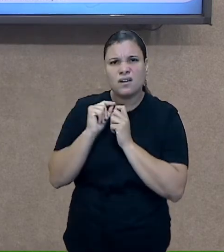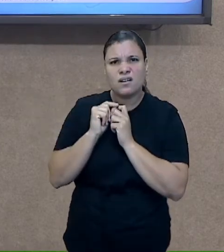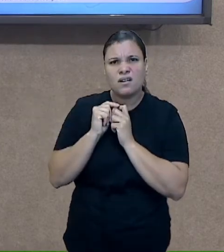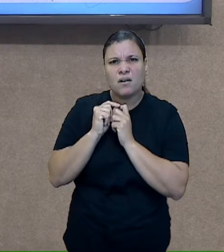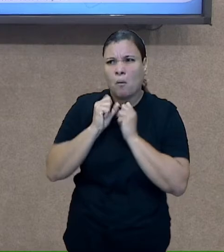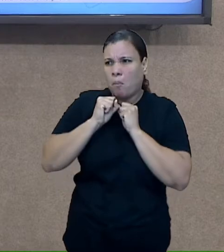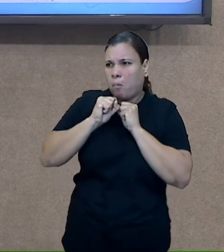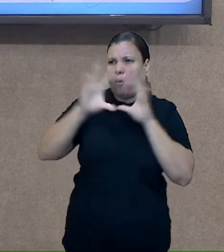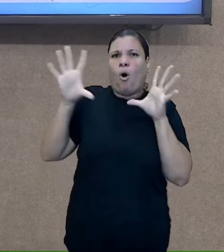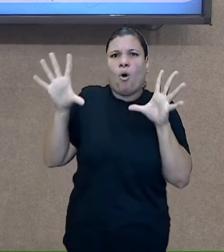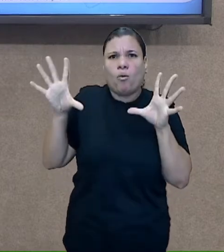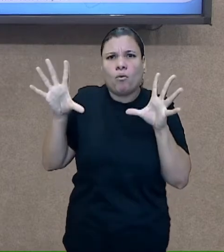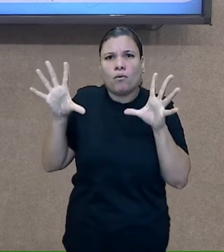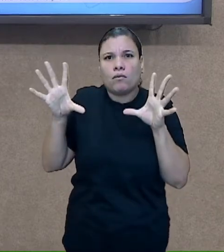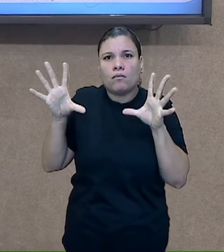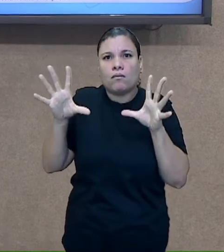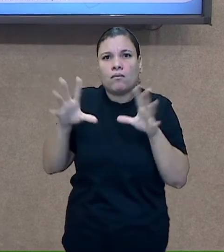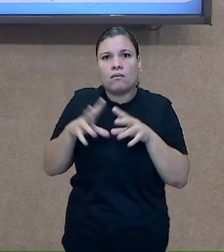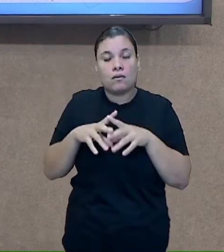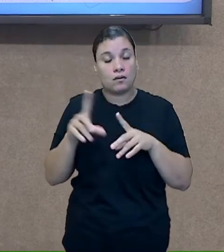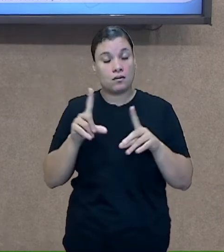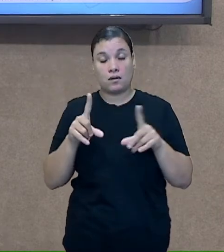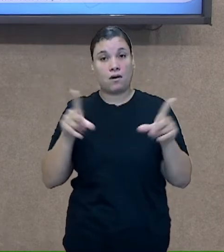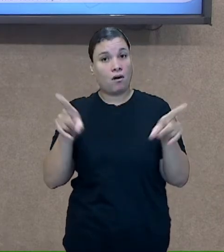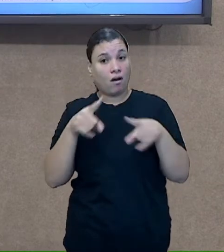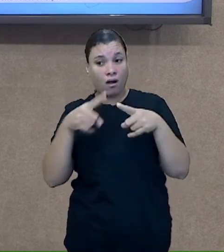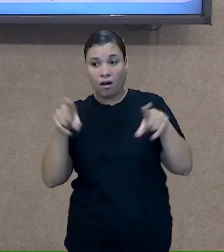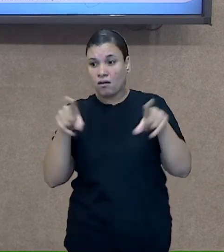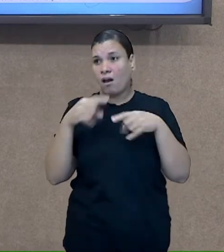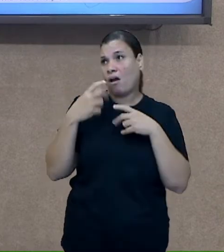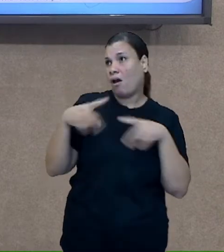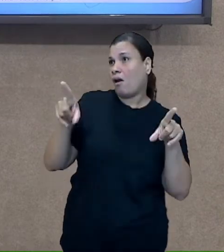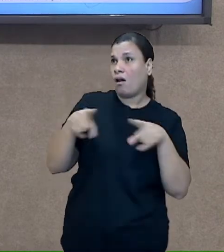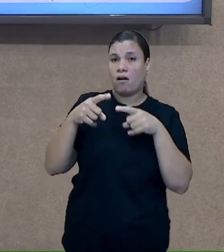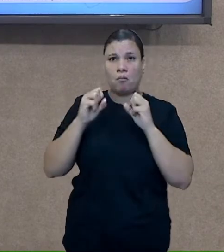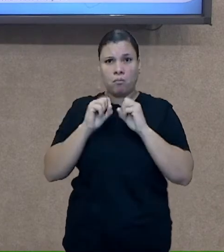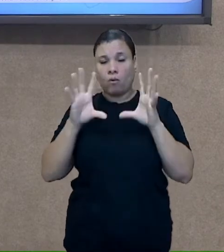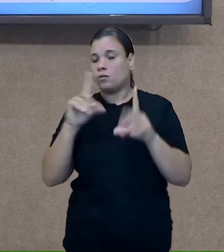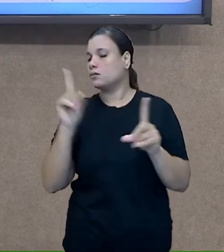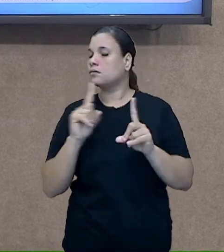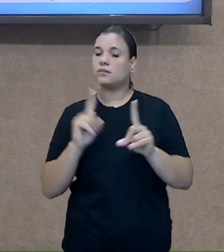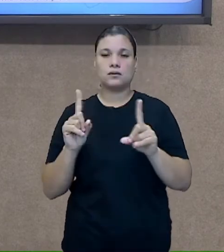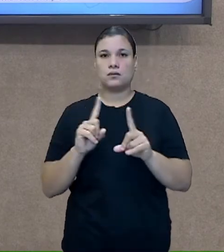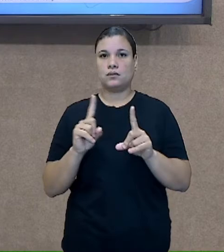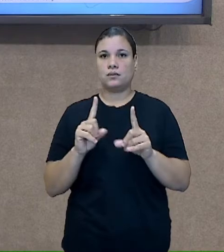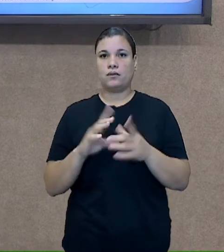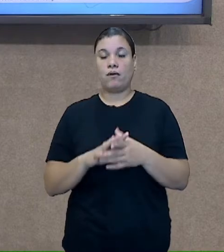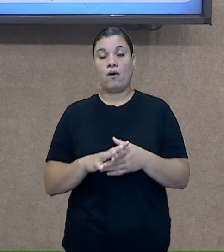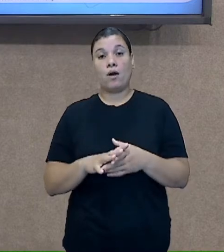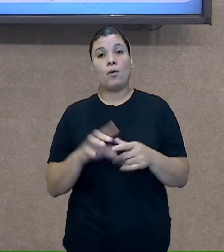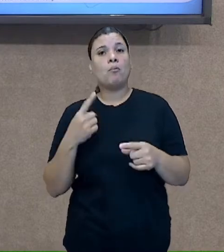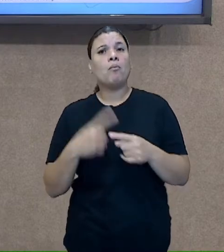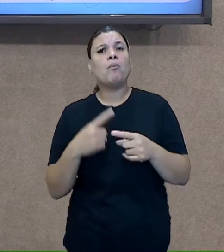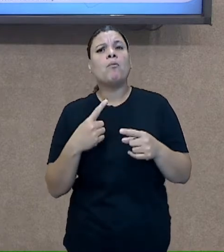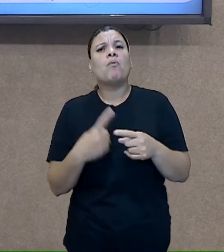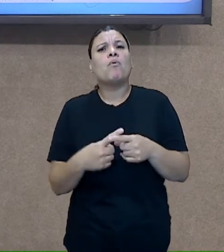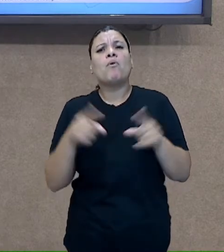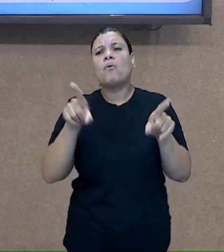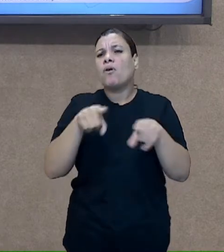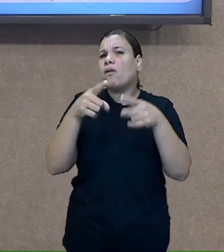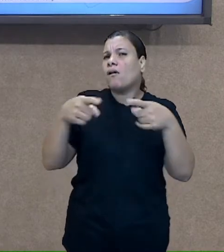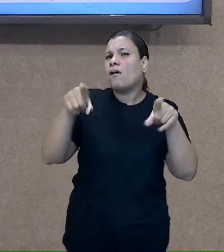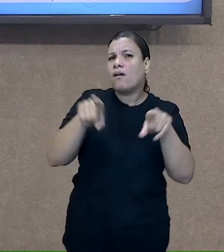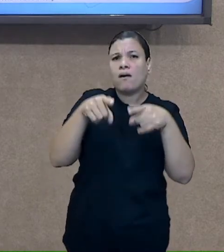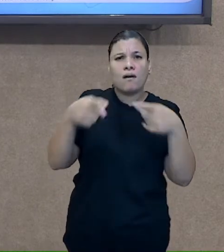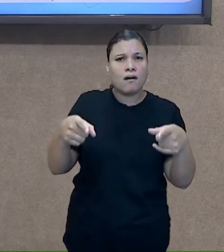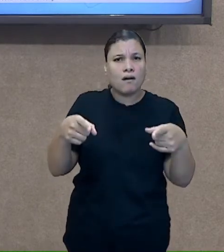canta até estourar. Ela canta num processo dizendo que ela está ali, que ela está, né, liberando,